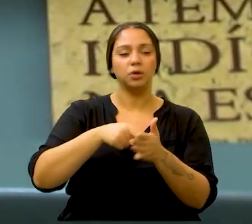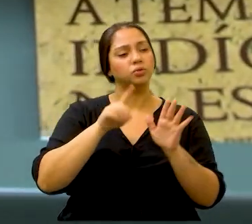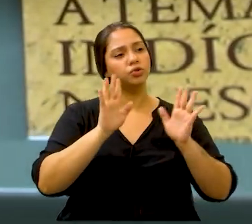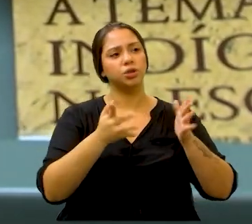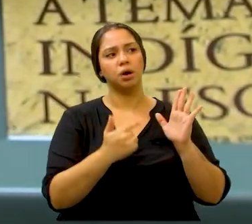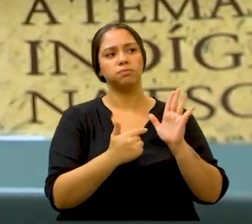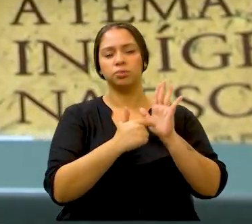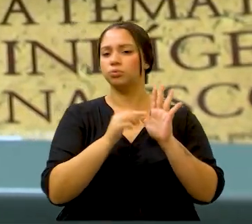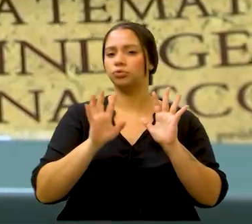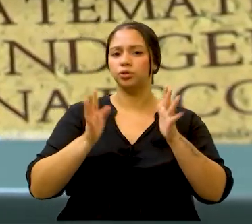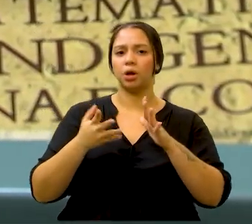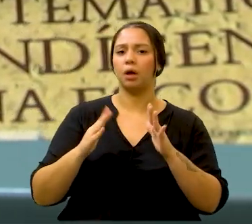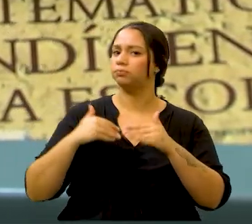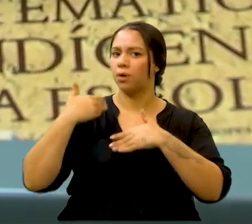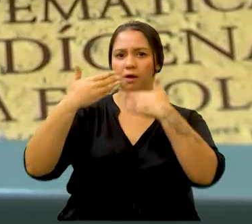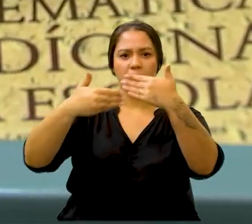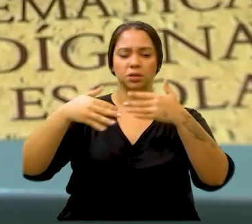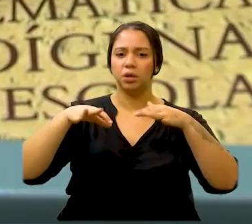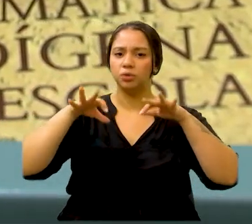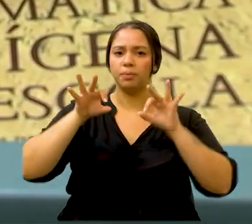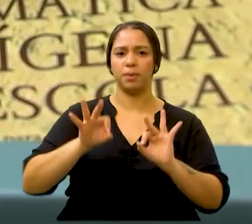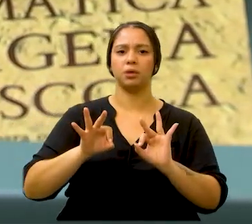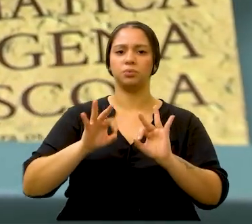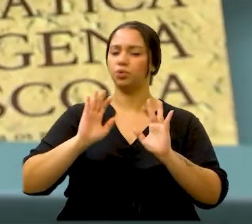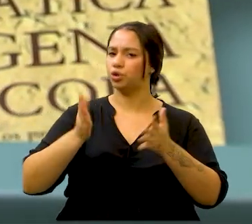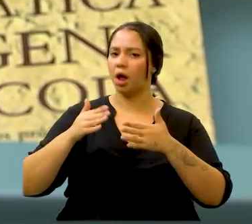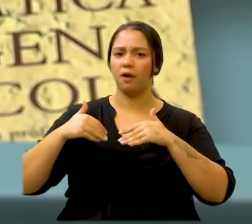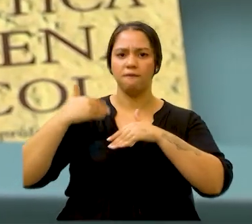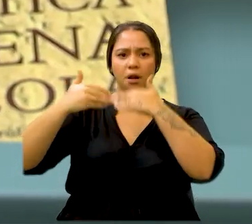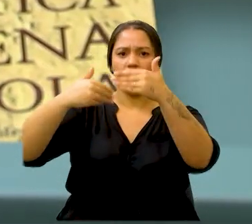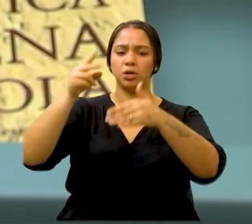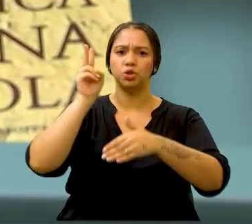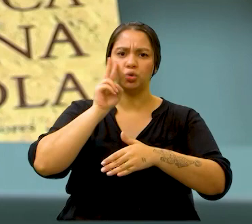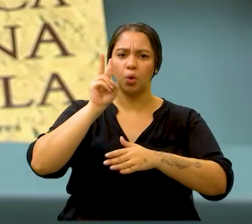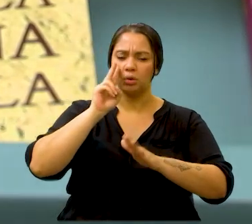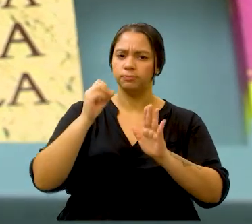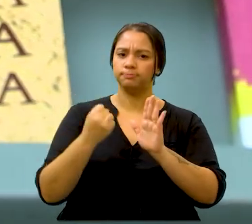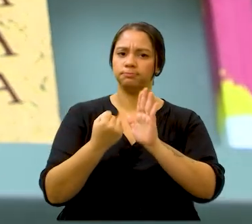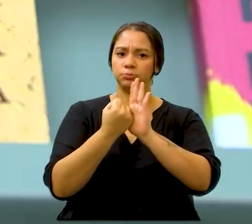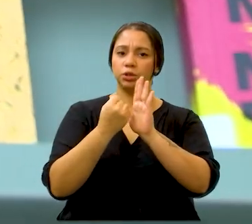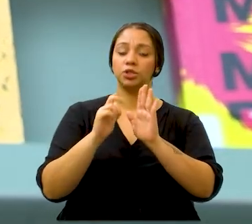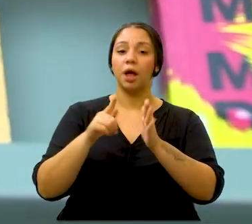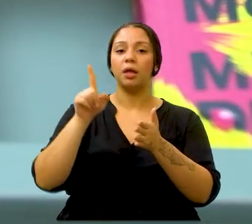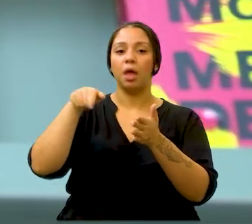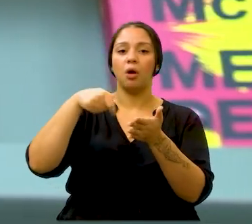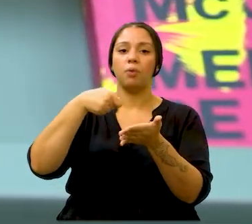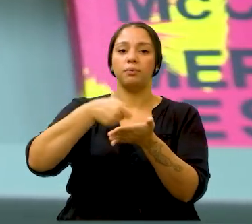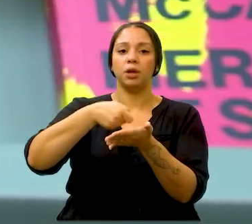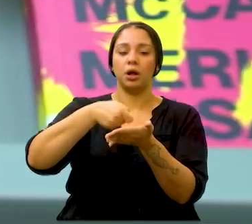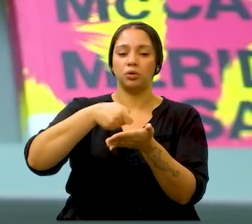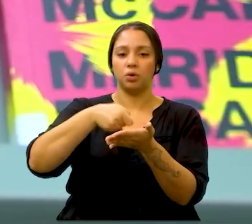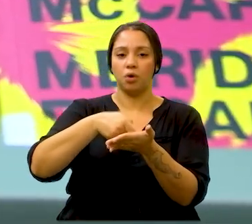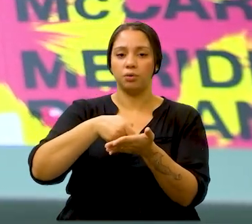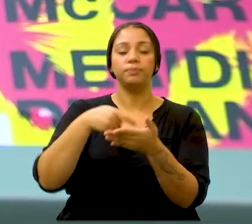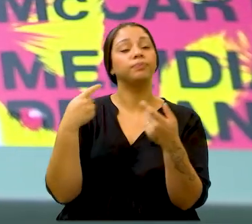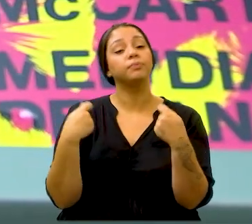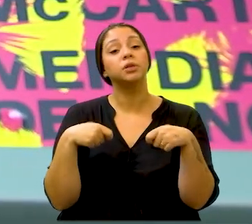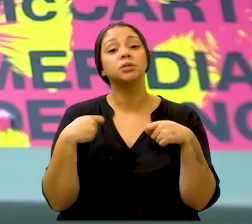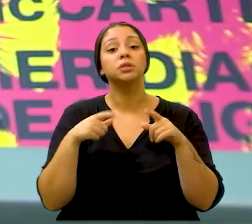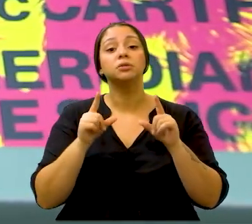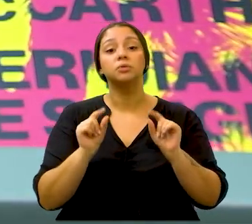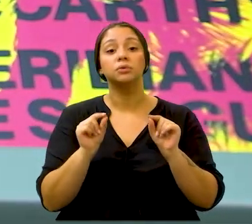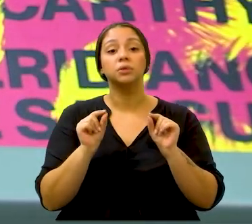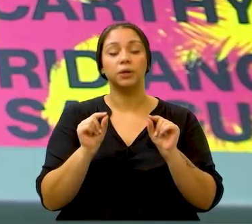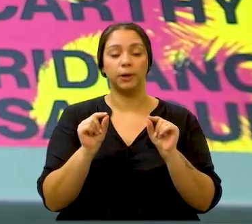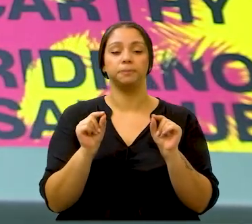ponto. Isso já foi um grande avanço, Sem obviamente. Dúvida, é um certeza. Grande avanço, um avanço histórico que a gente teve na obrigatoriedade. O que a